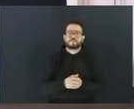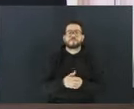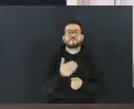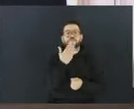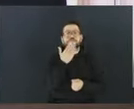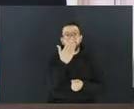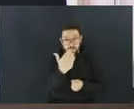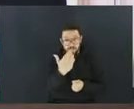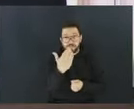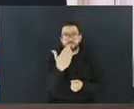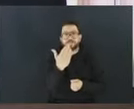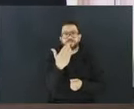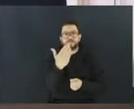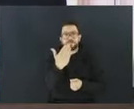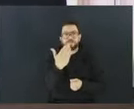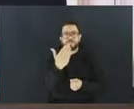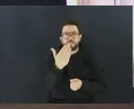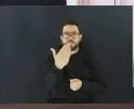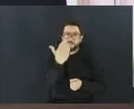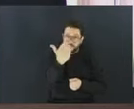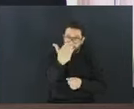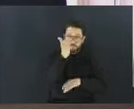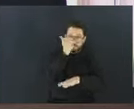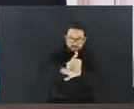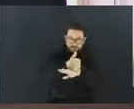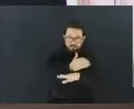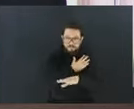respeito da importância